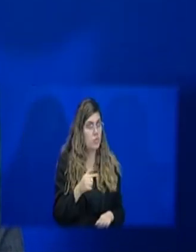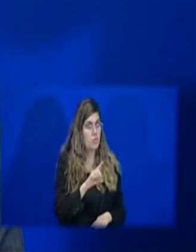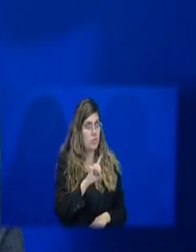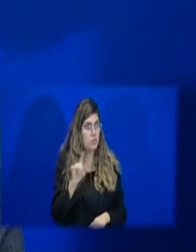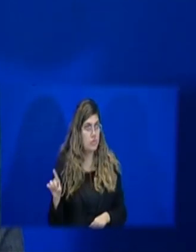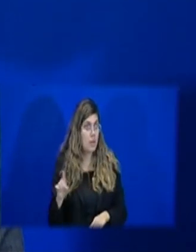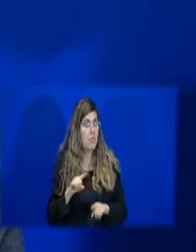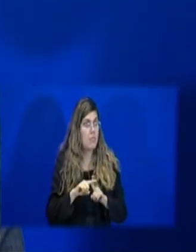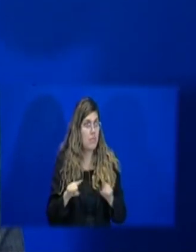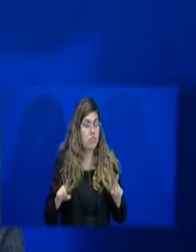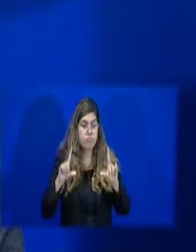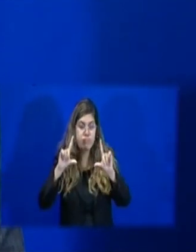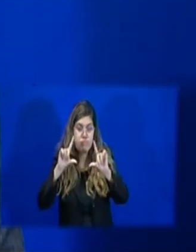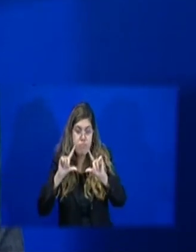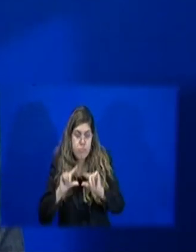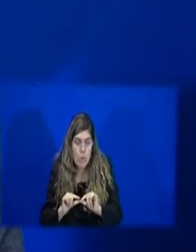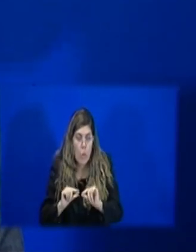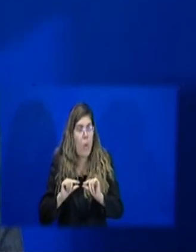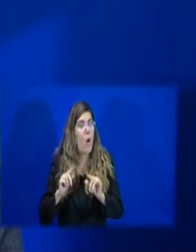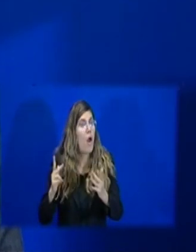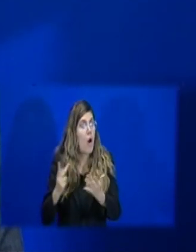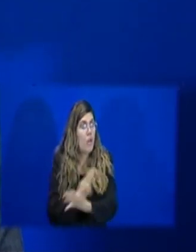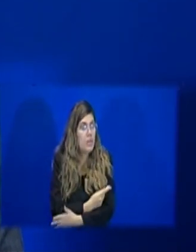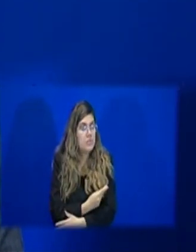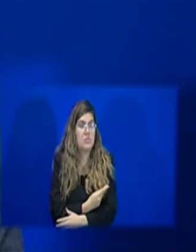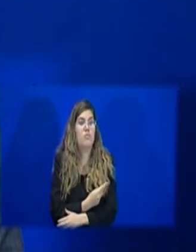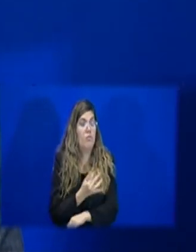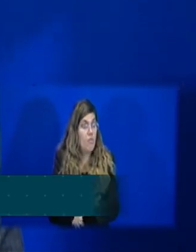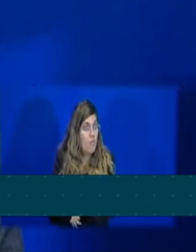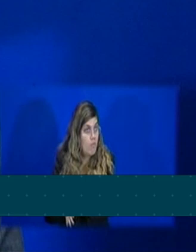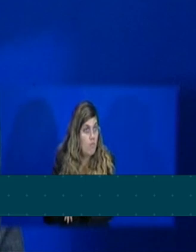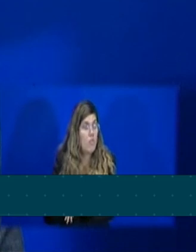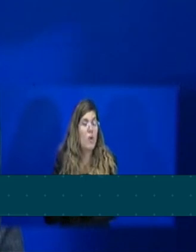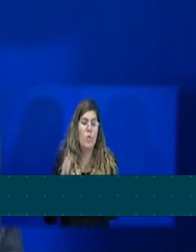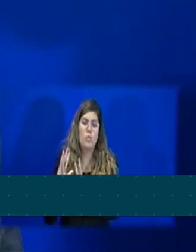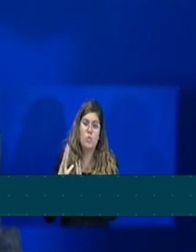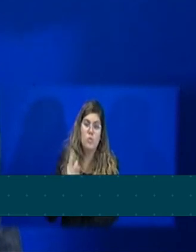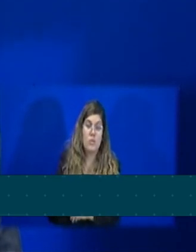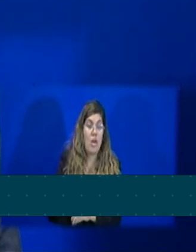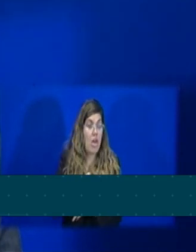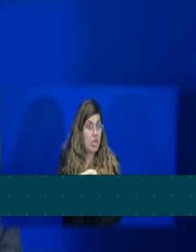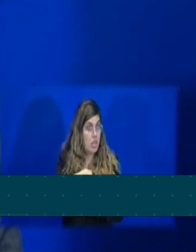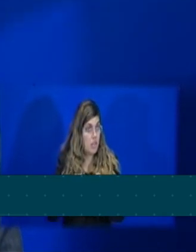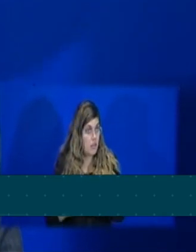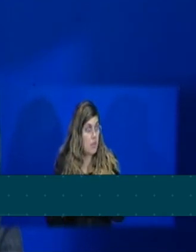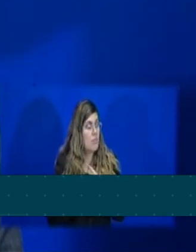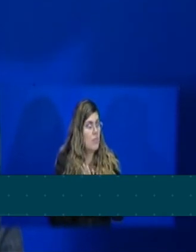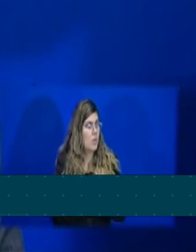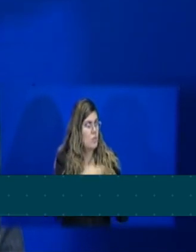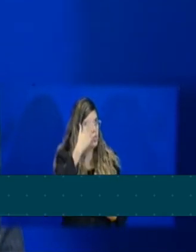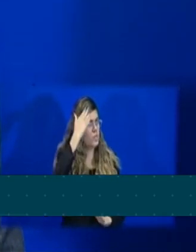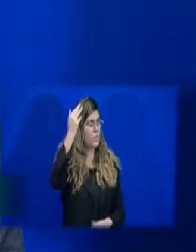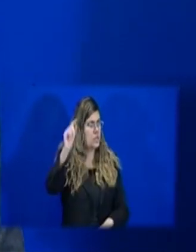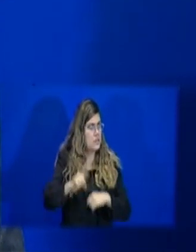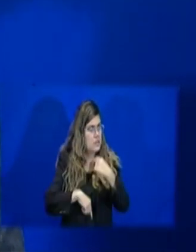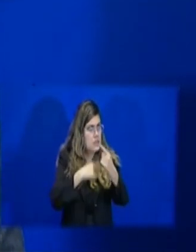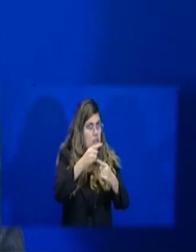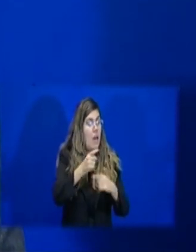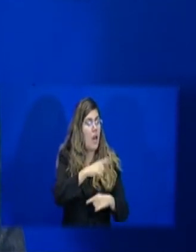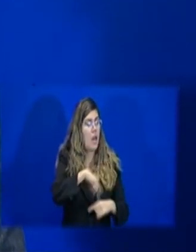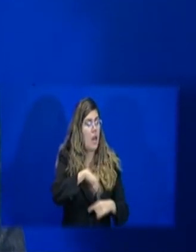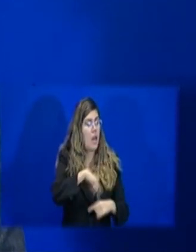índice de abstenção de todos os Enem, então mostra um sucesso, que os participantes realmente se envolveram.